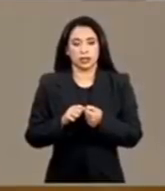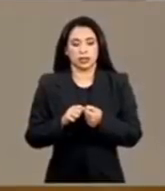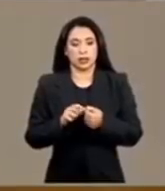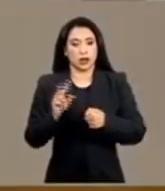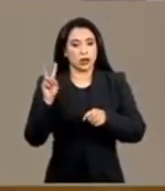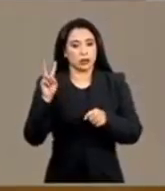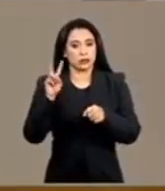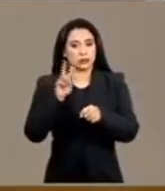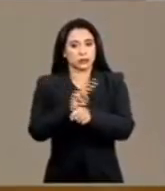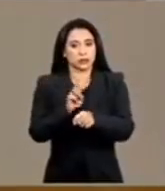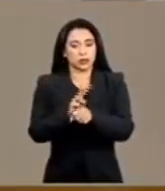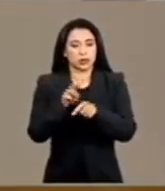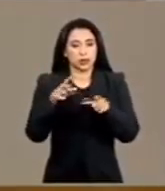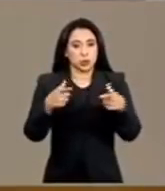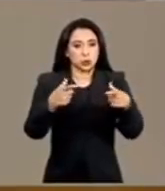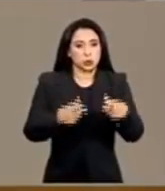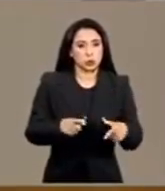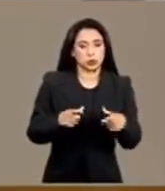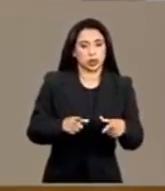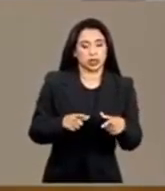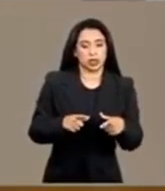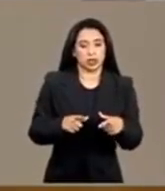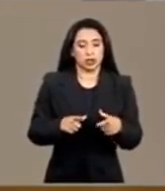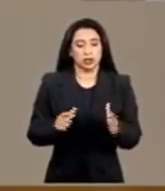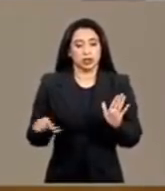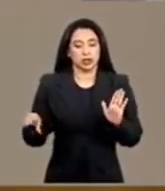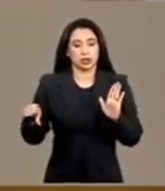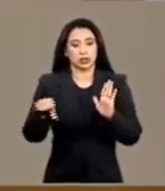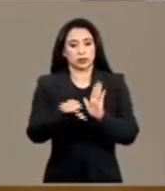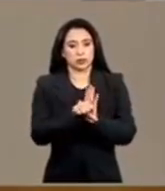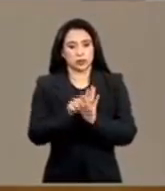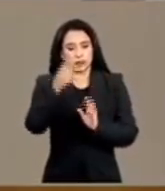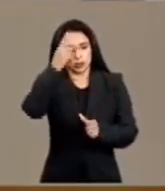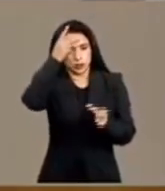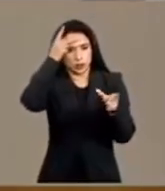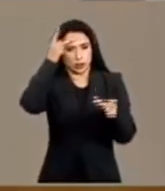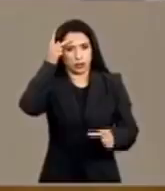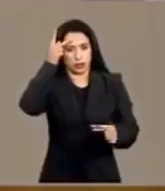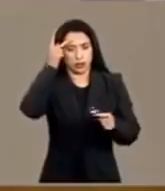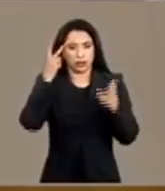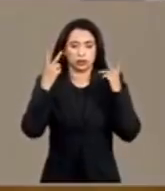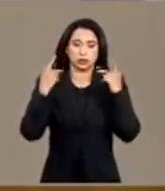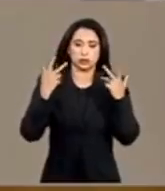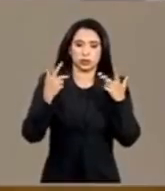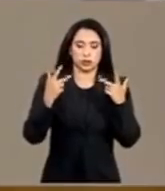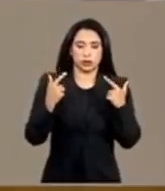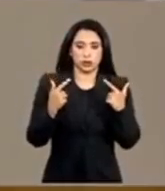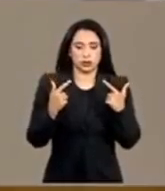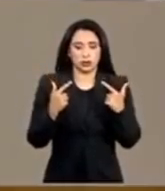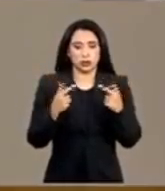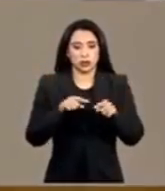proteção de criminosos comuns em relação a certos espaços institucionais